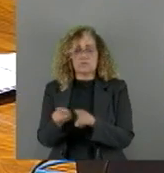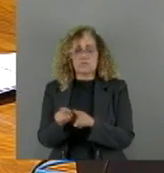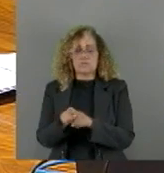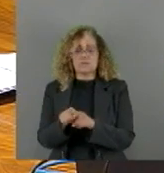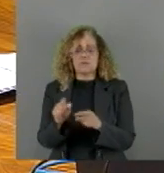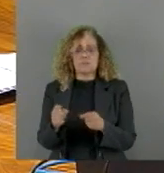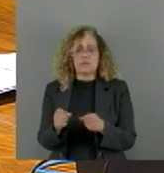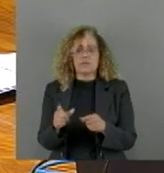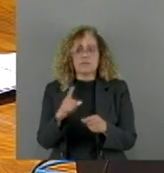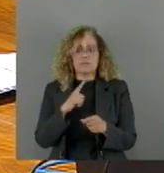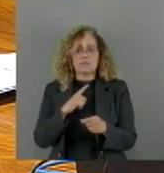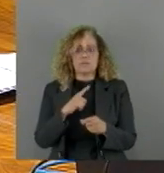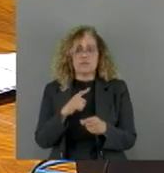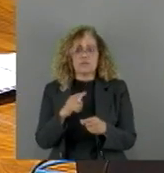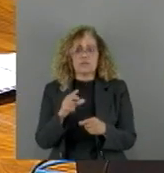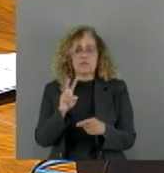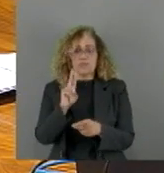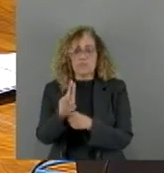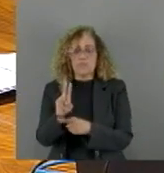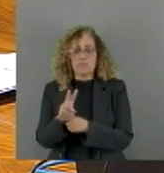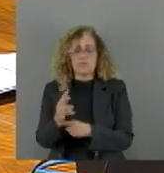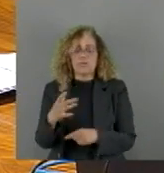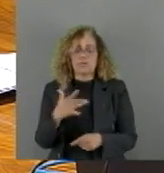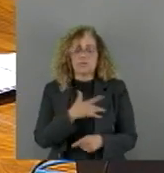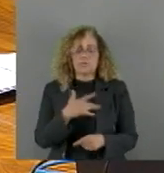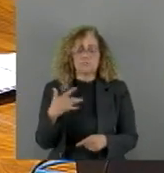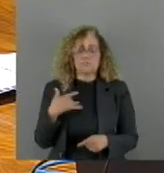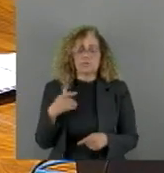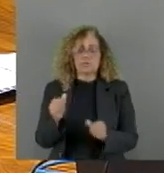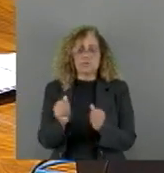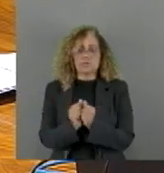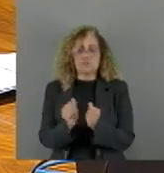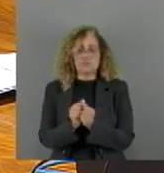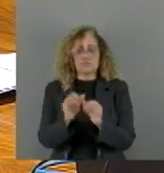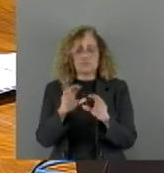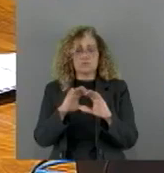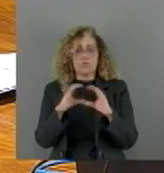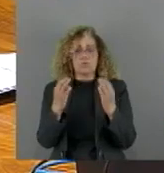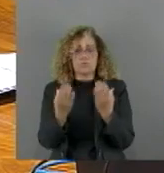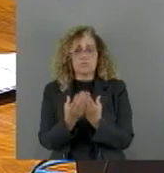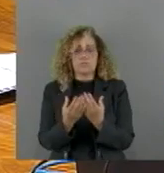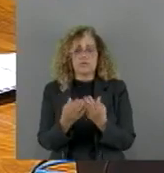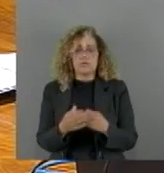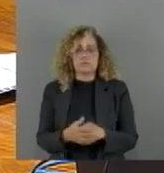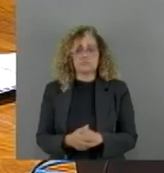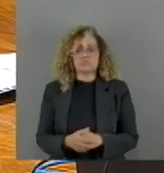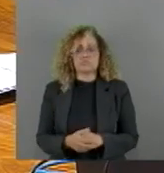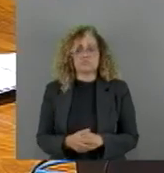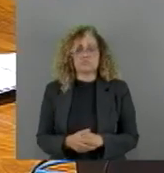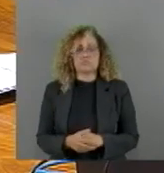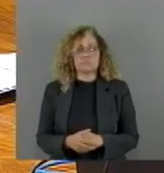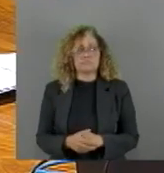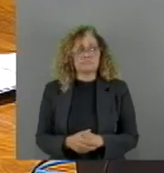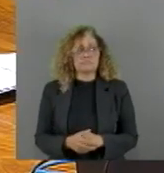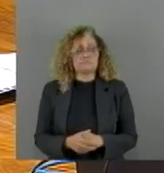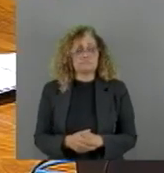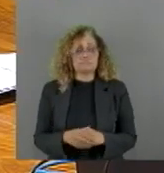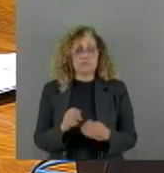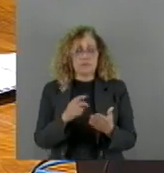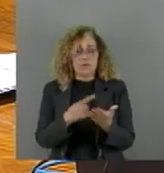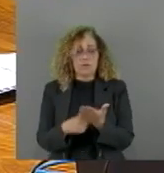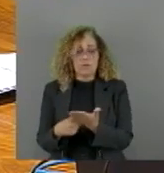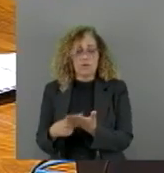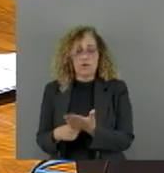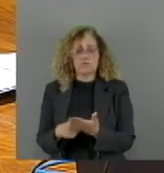saúde no âmbito público e comunitário. Concluindo, presidenta Damares, nesse momento, de acordo com a referida